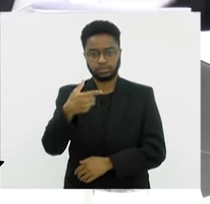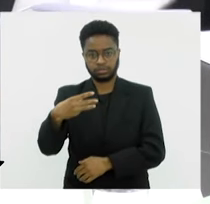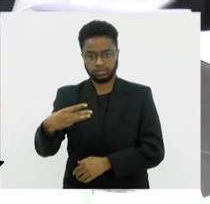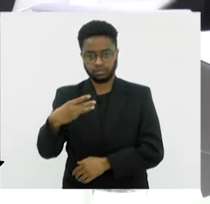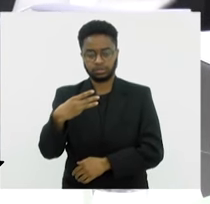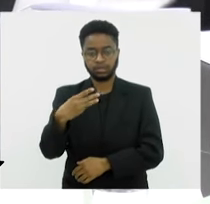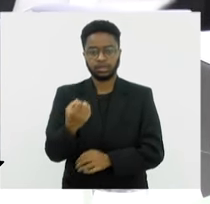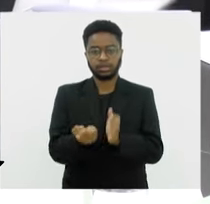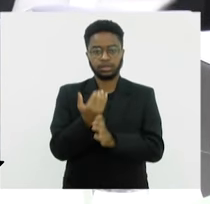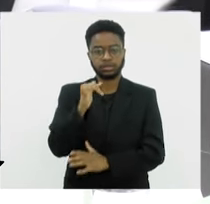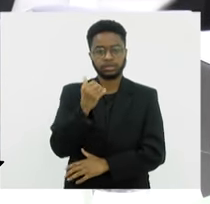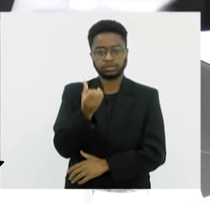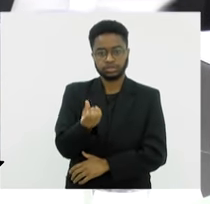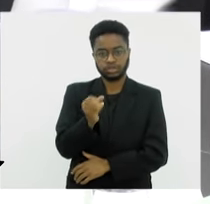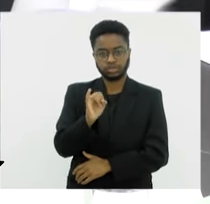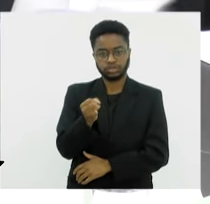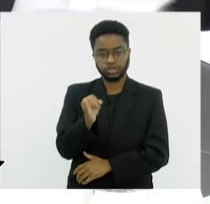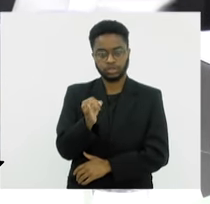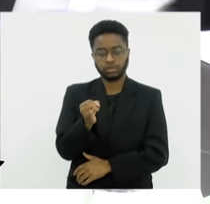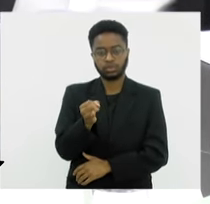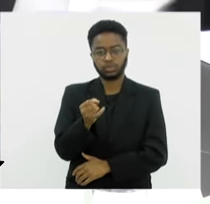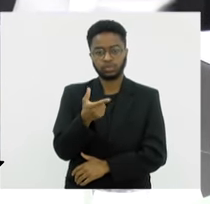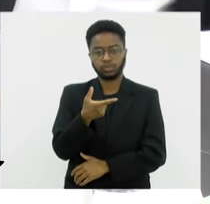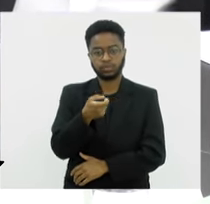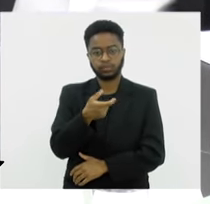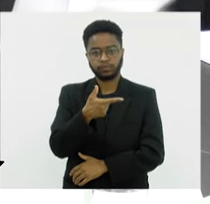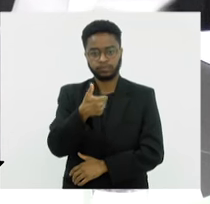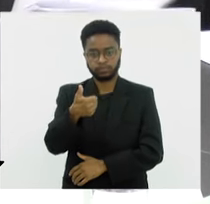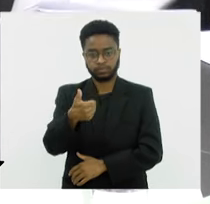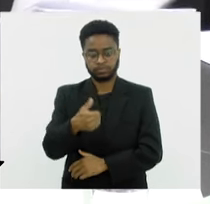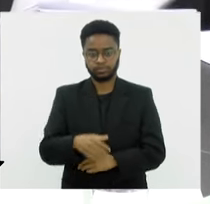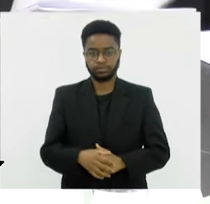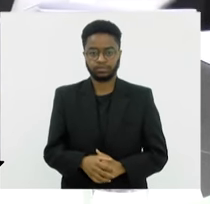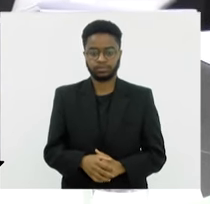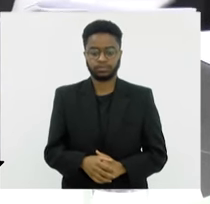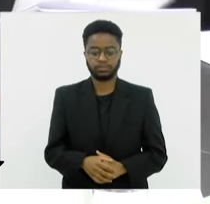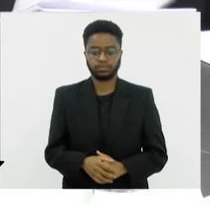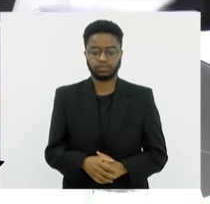9.173, de 6 de janeiro de 2021.